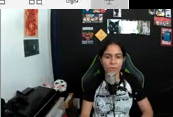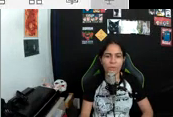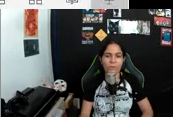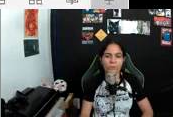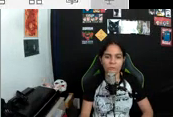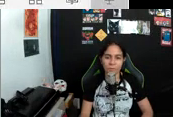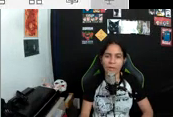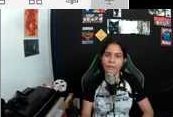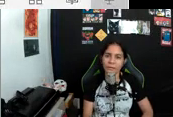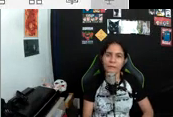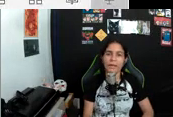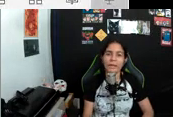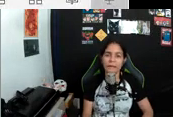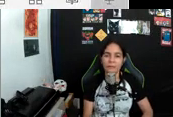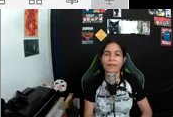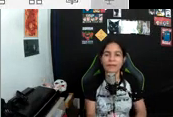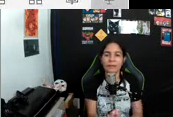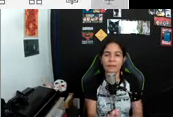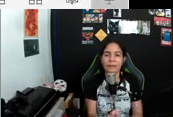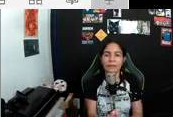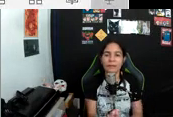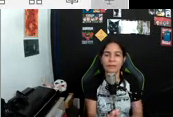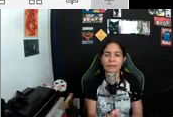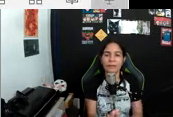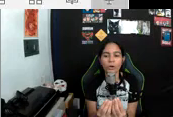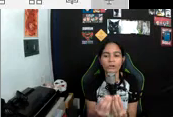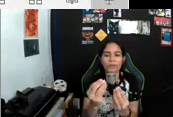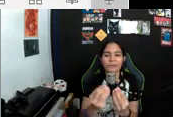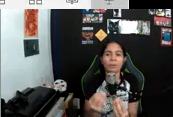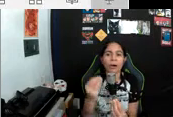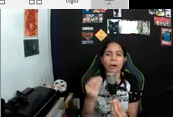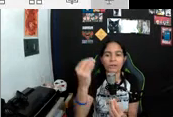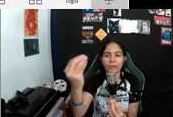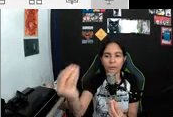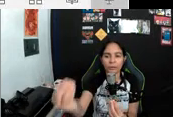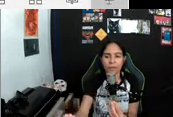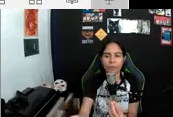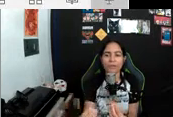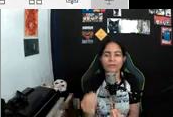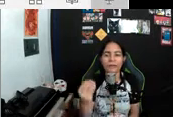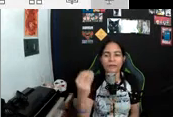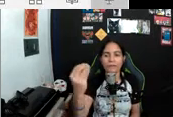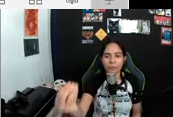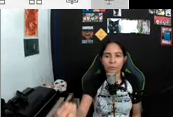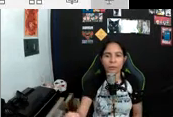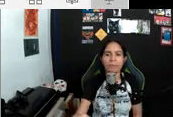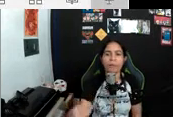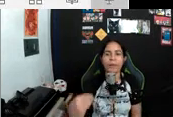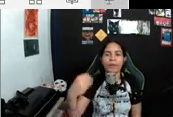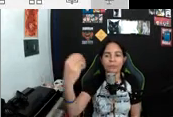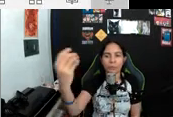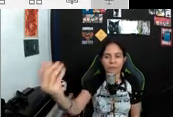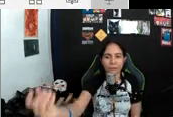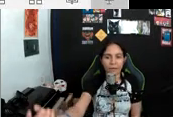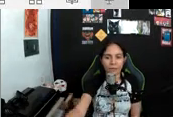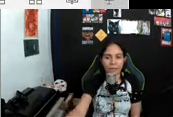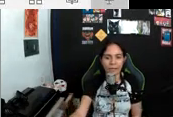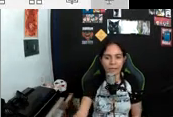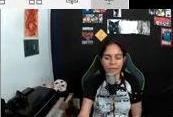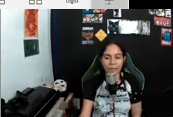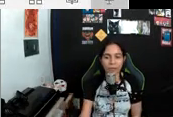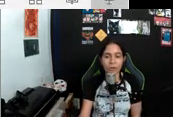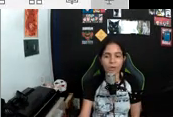Certo? Exato. Aí tem que ver até onde você pode ter o tempo de escrever num papel e depois